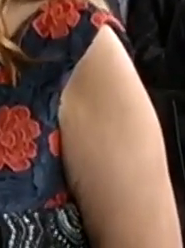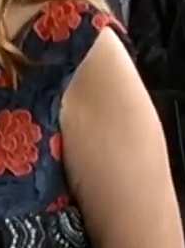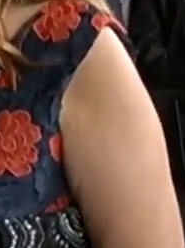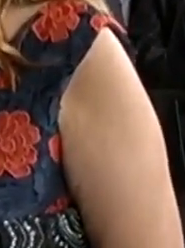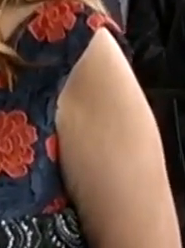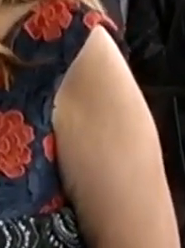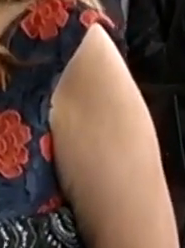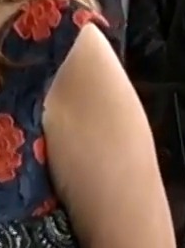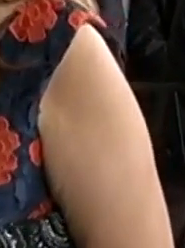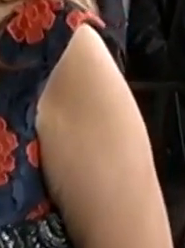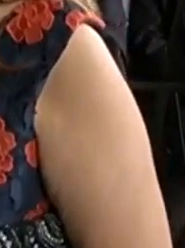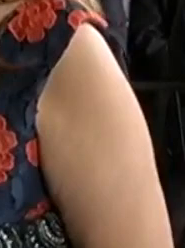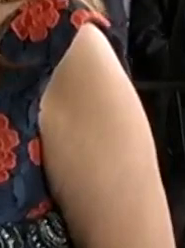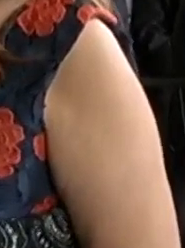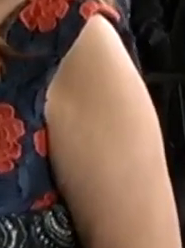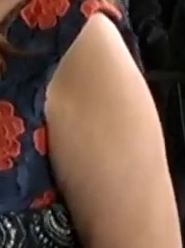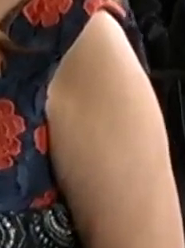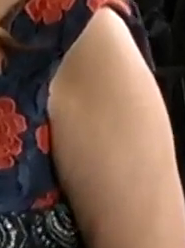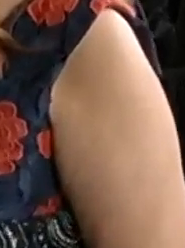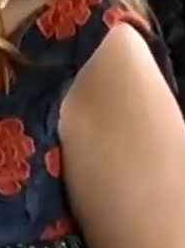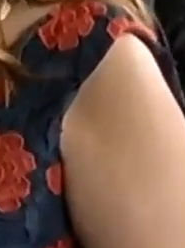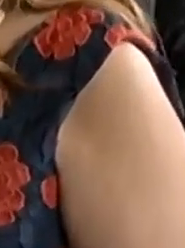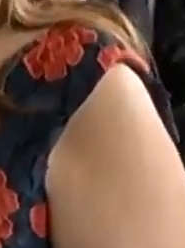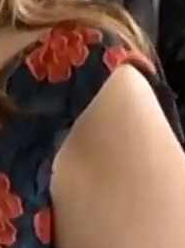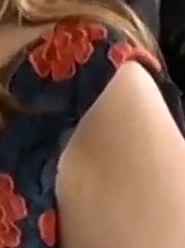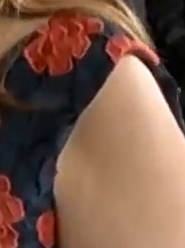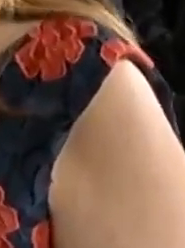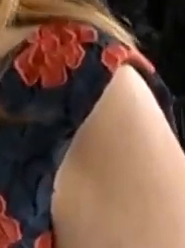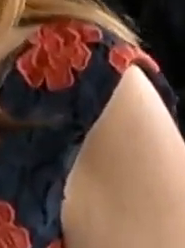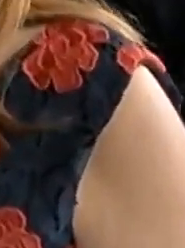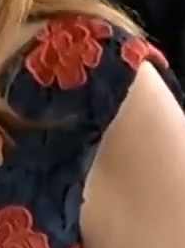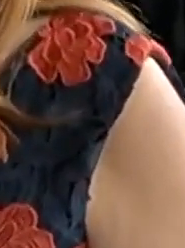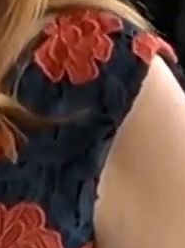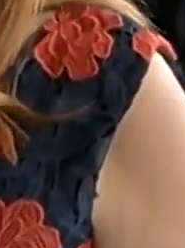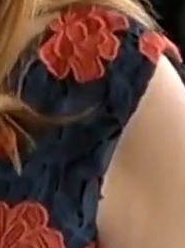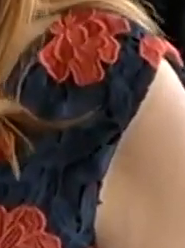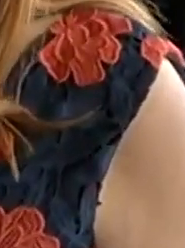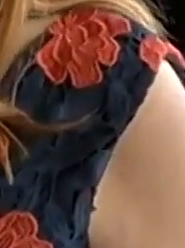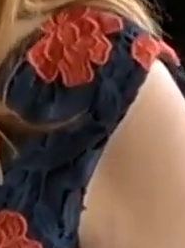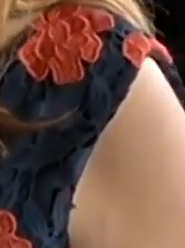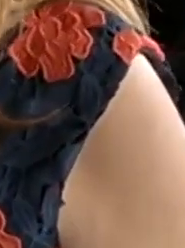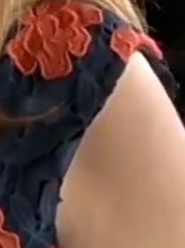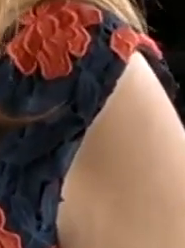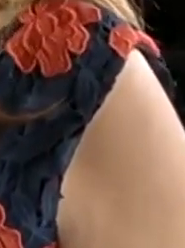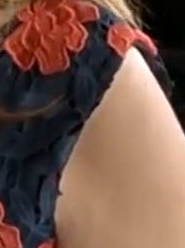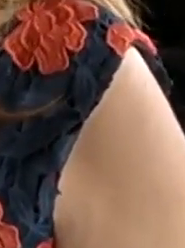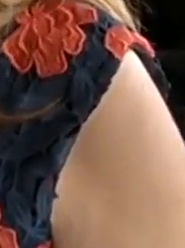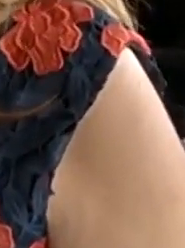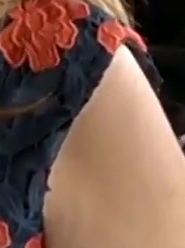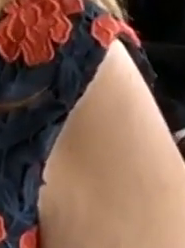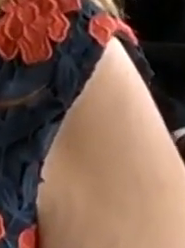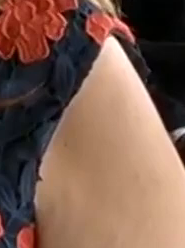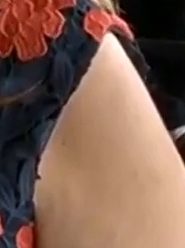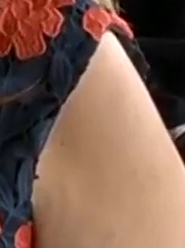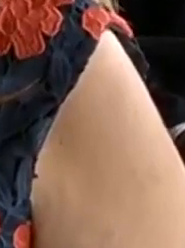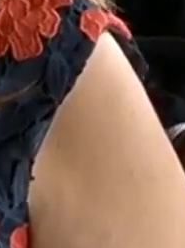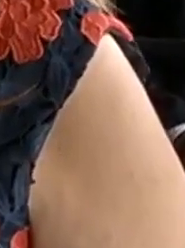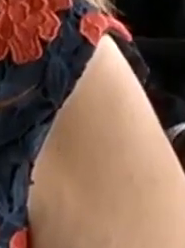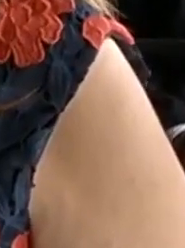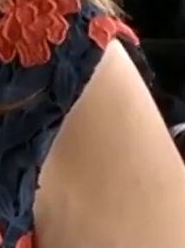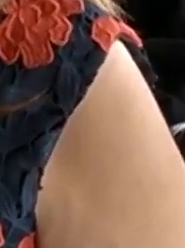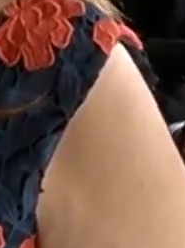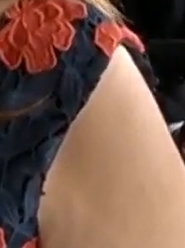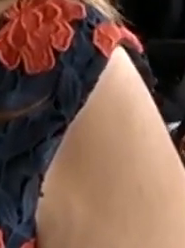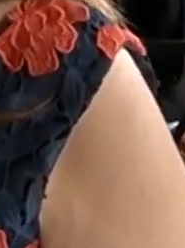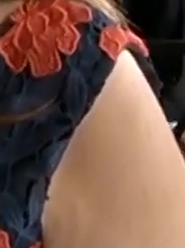da Câmara. Município, quais são as principais reivindicações do município? Uai, nosso município, primeiramente, o nosso município está